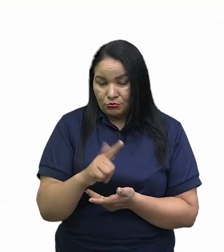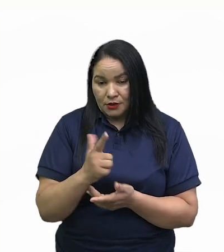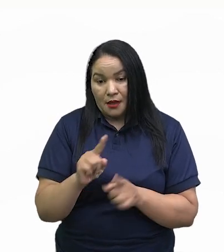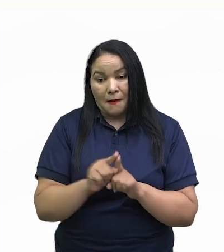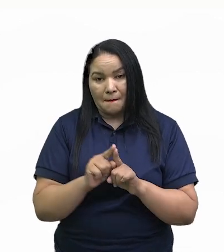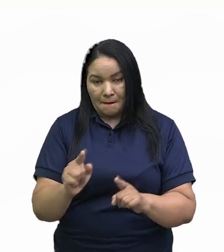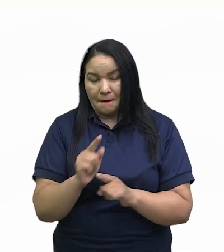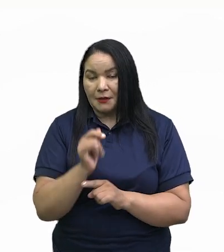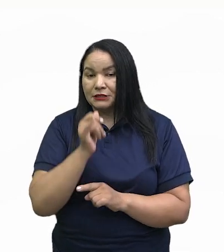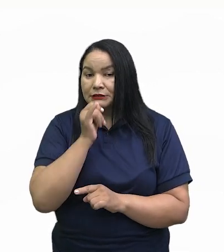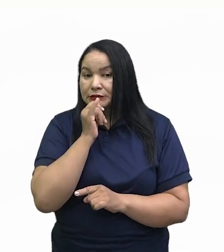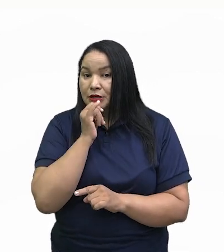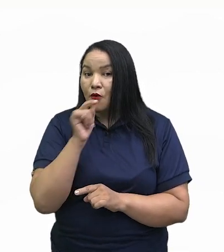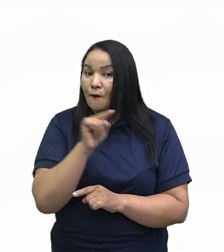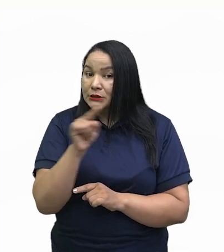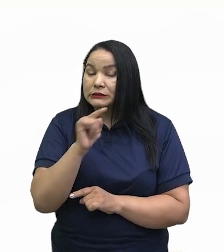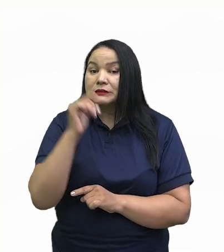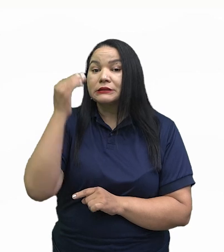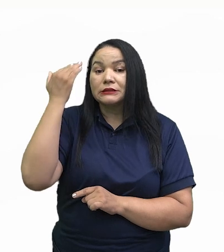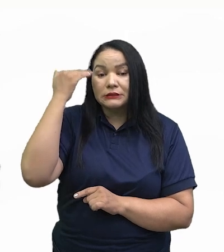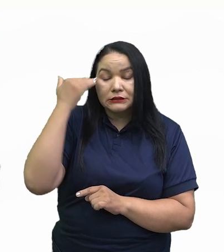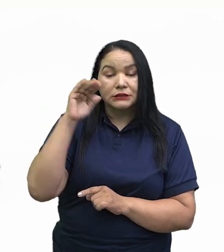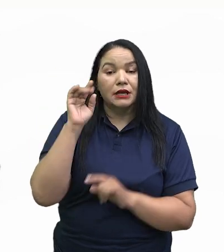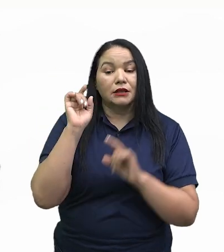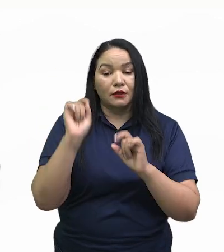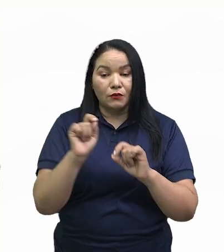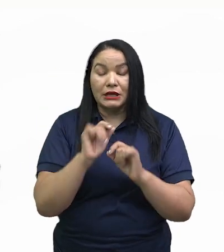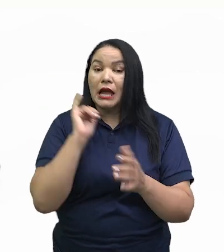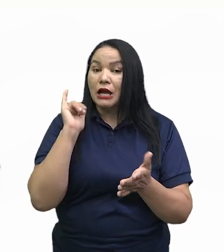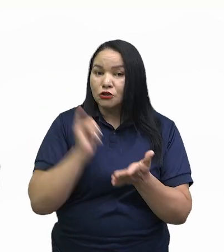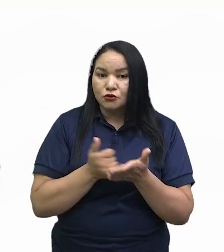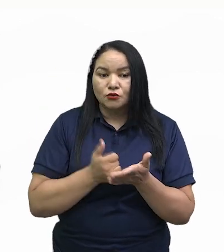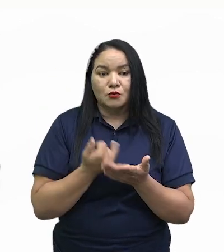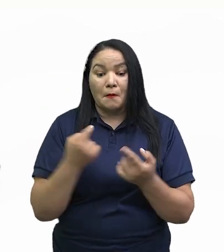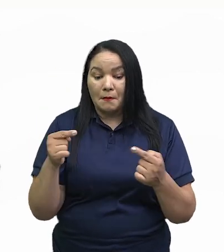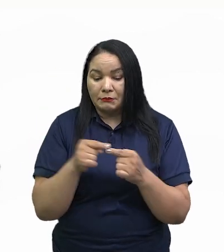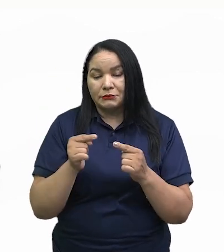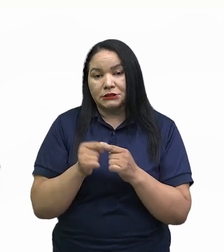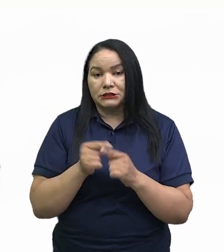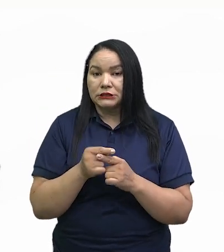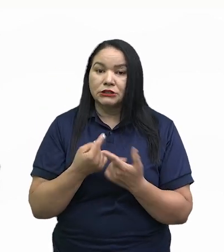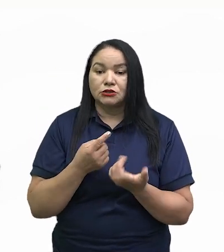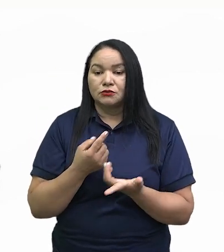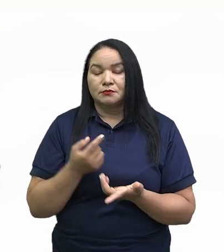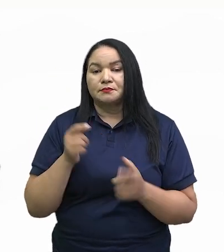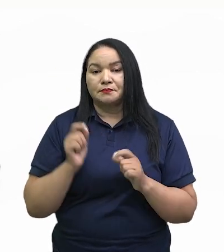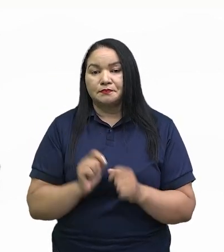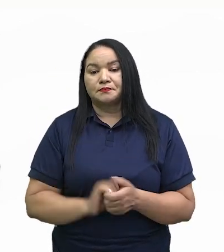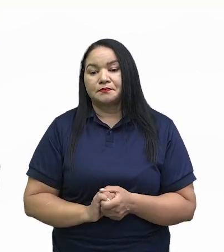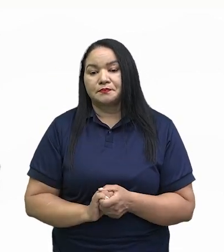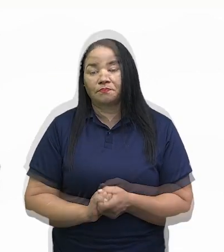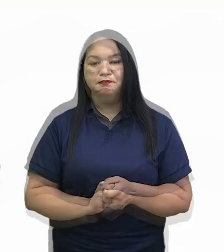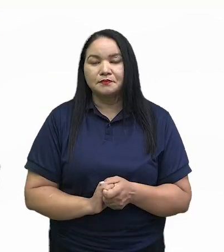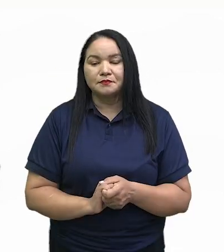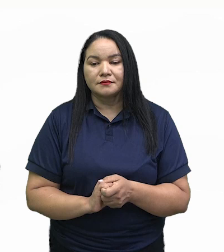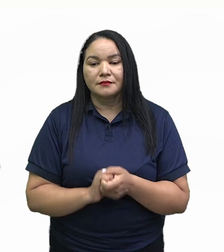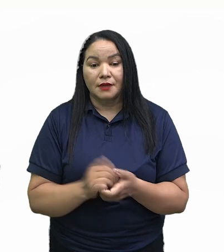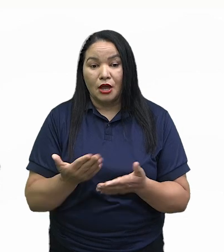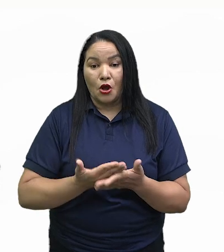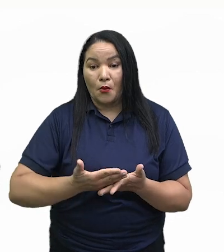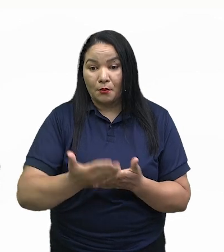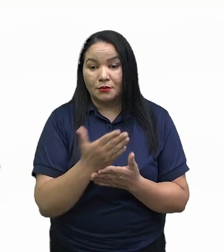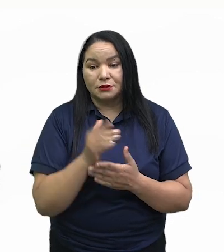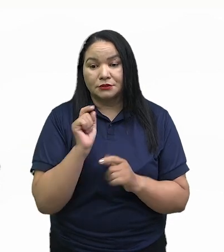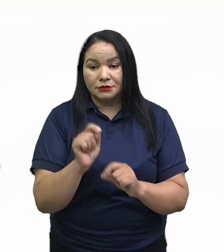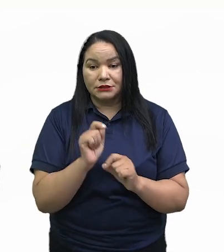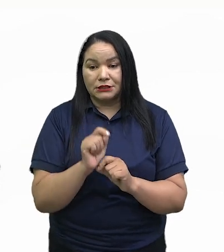é um exemplo para que você entenda a definição de juros aí na prática. É simples, olha só, inicia ali com o